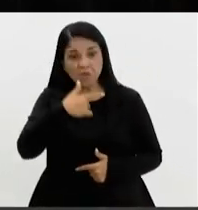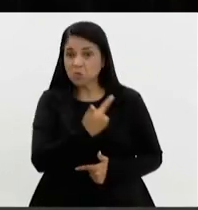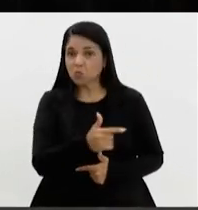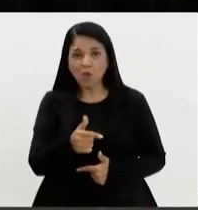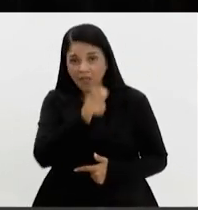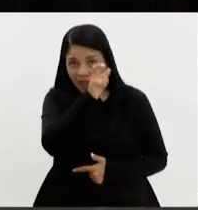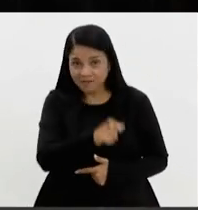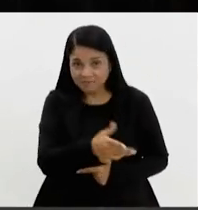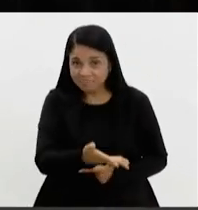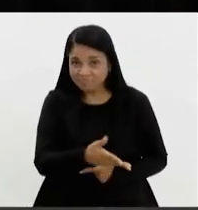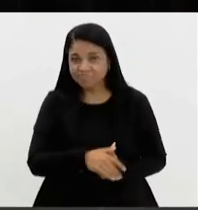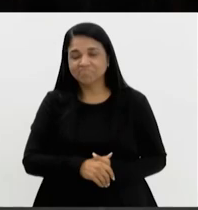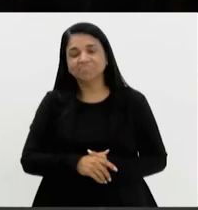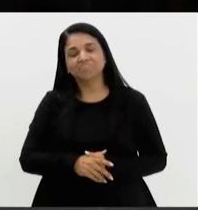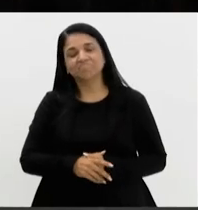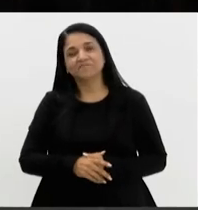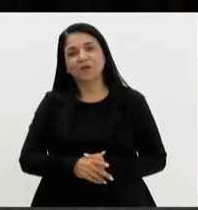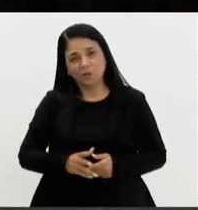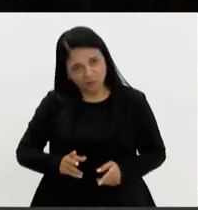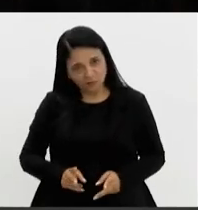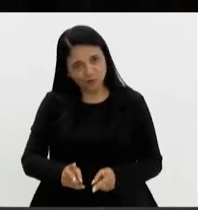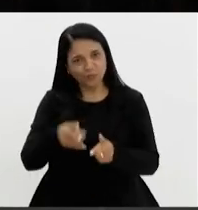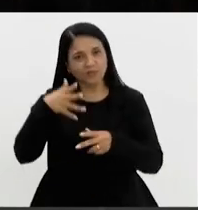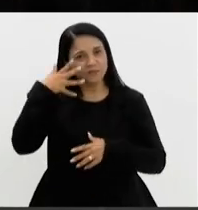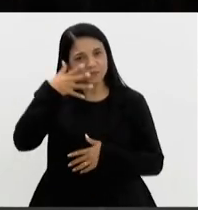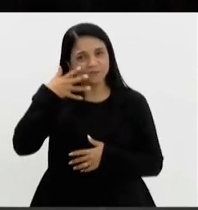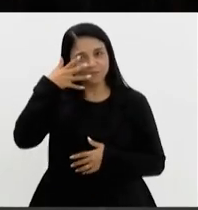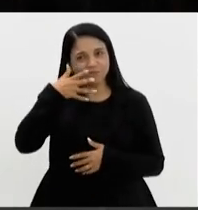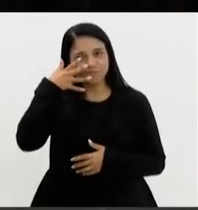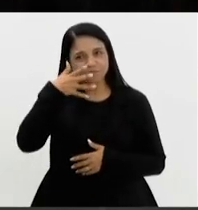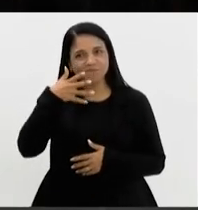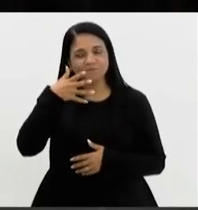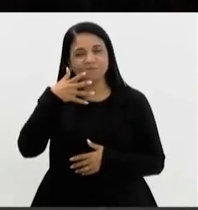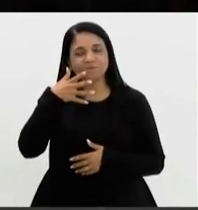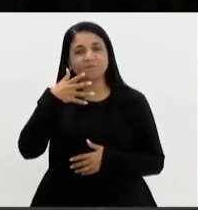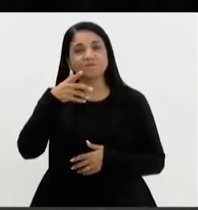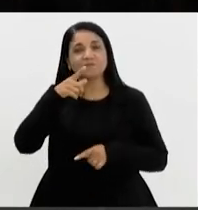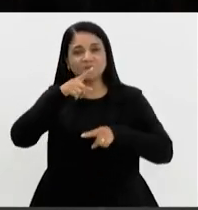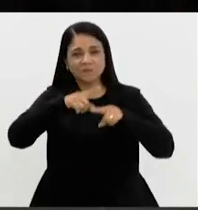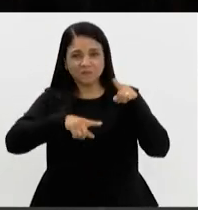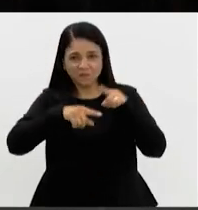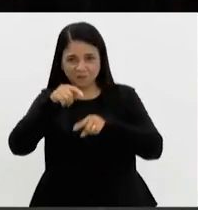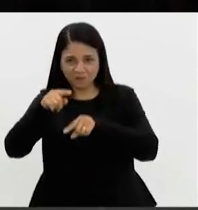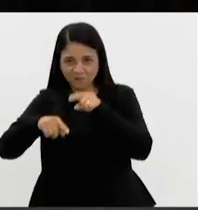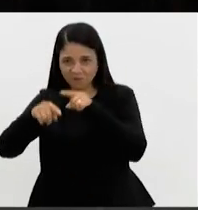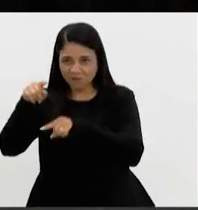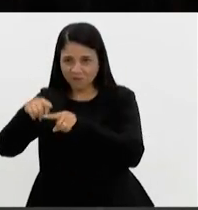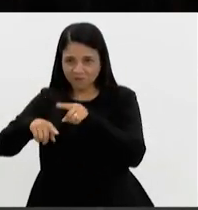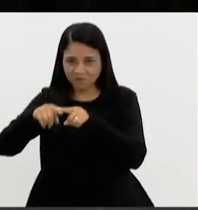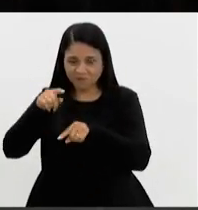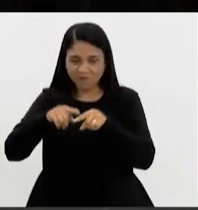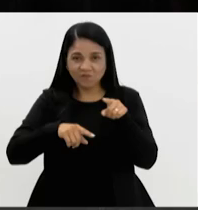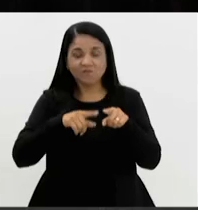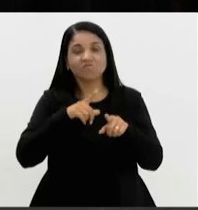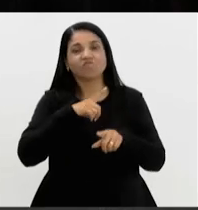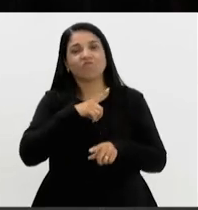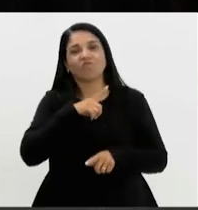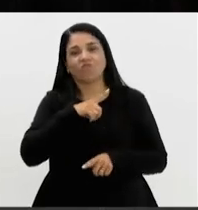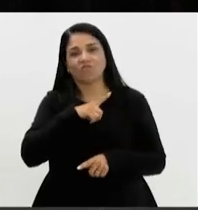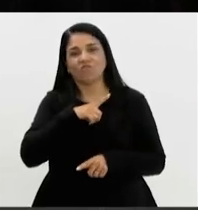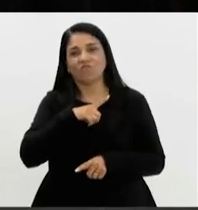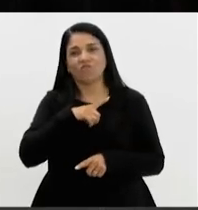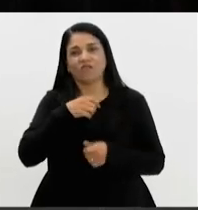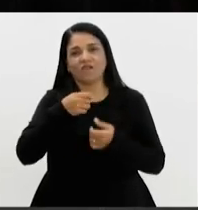dando segmento o o essas ferramentas elas Como eu disse né